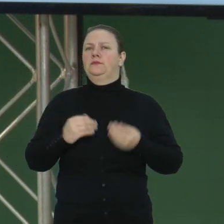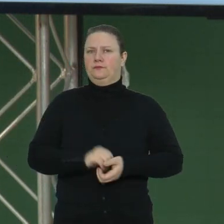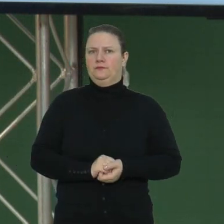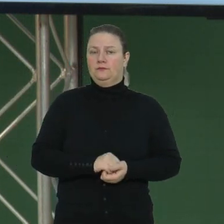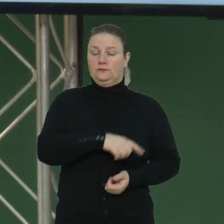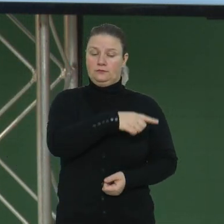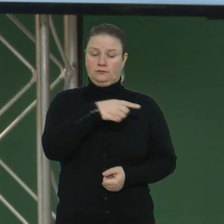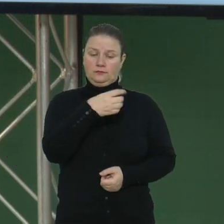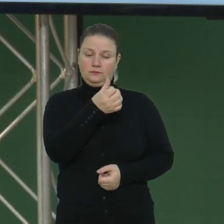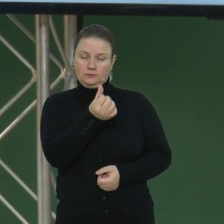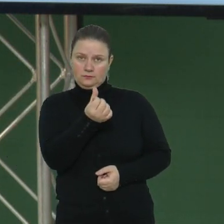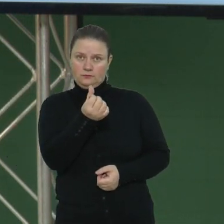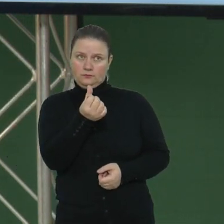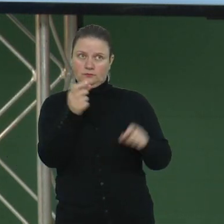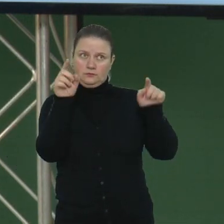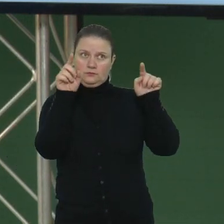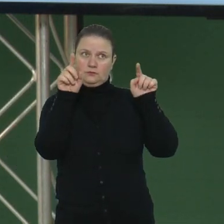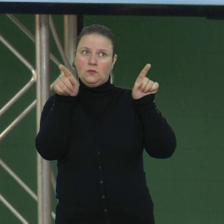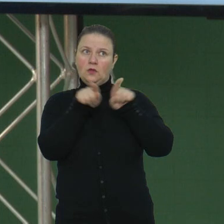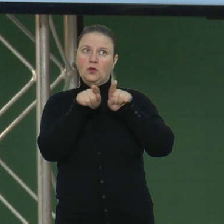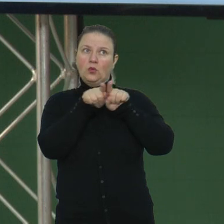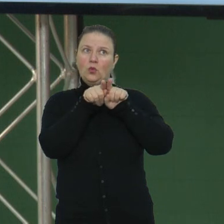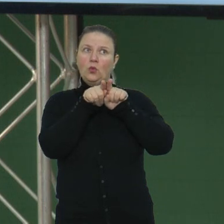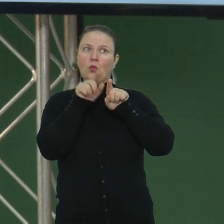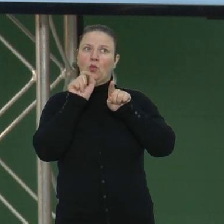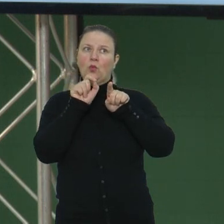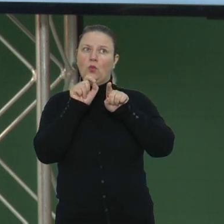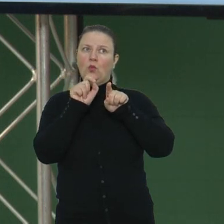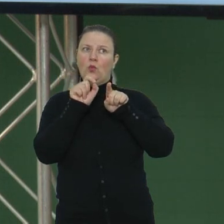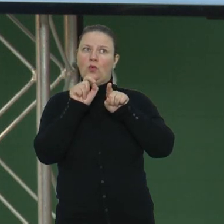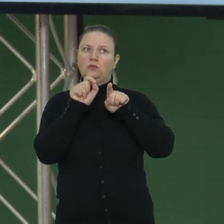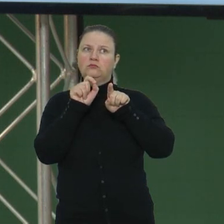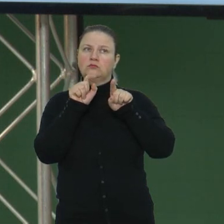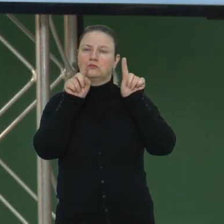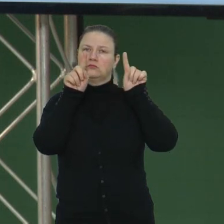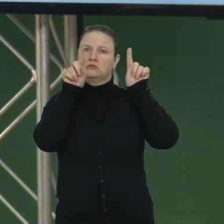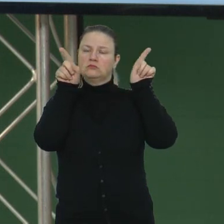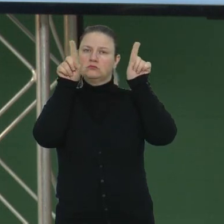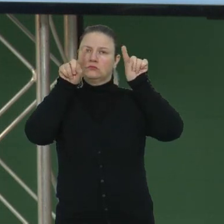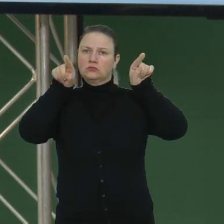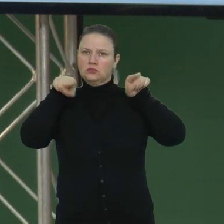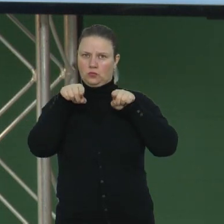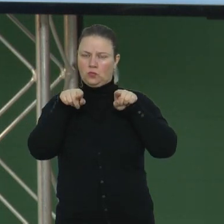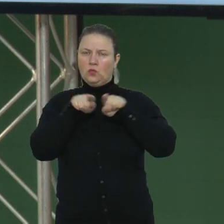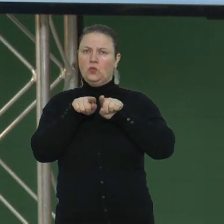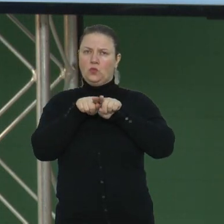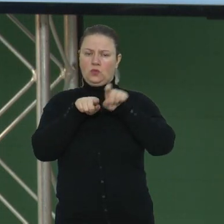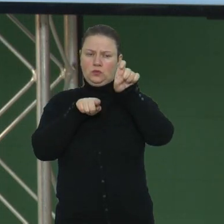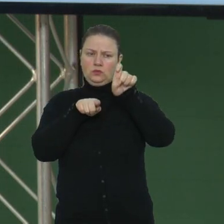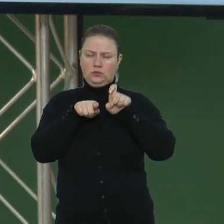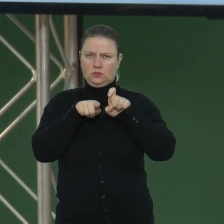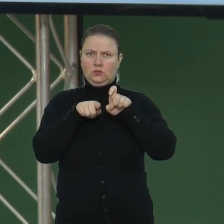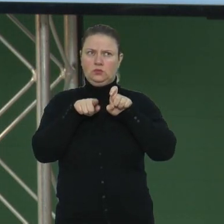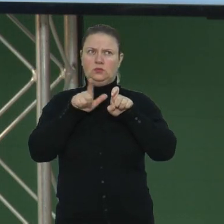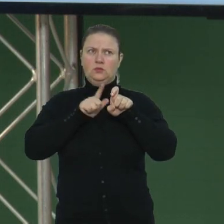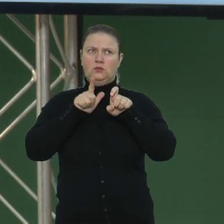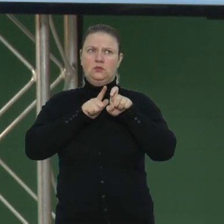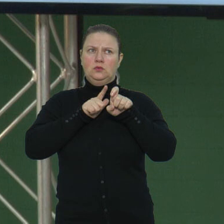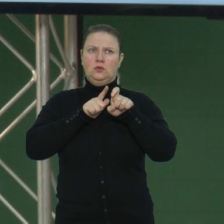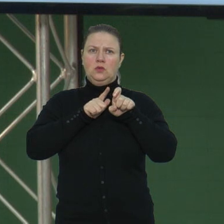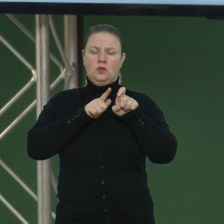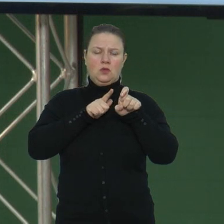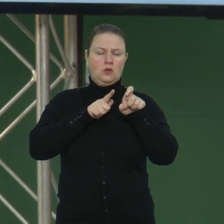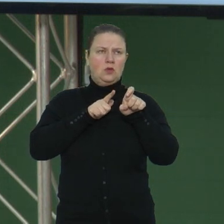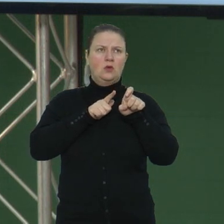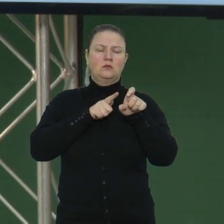menos 6, ele está o quê? Fechado. Então, ele vai ser o quê? O x tem que ser, ele está aqui, né? O x está nesse intervalo entre o menos 6 e o